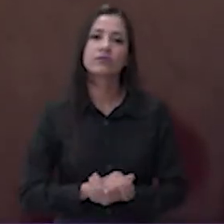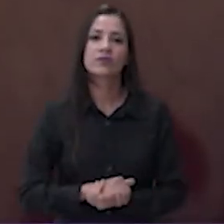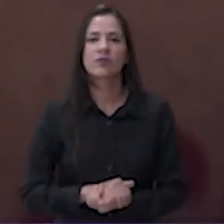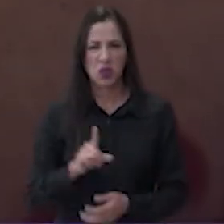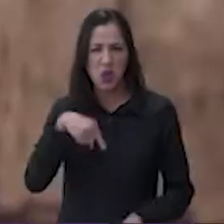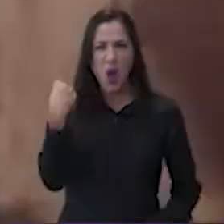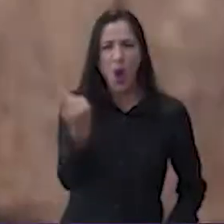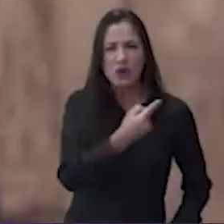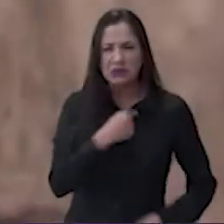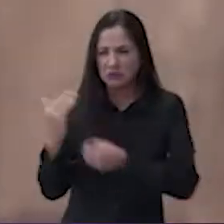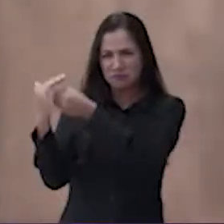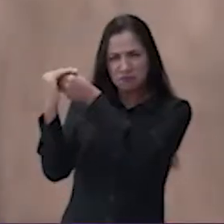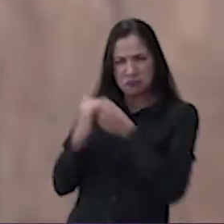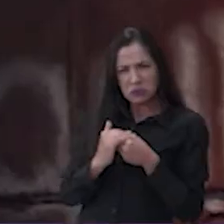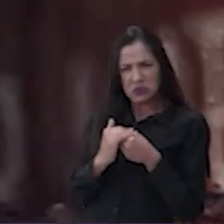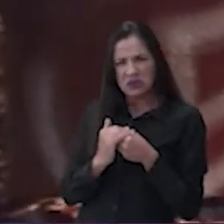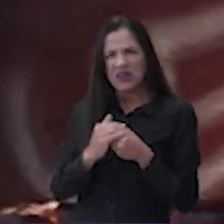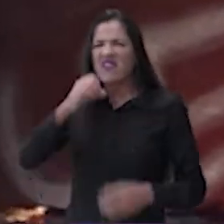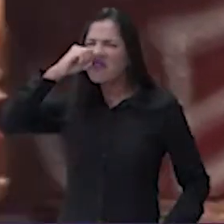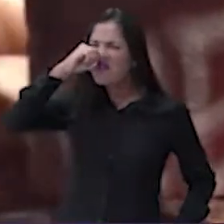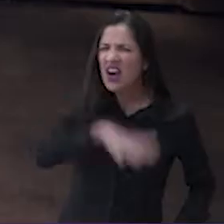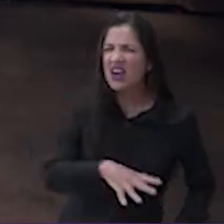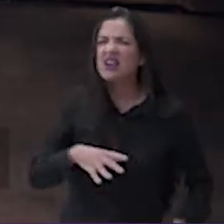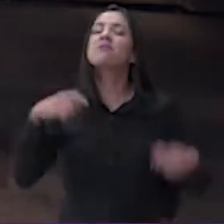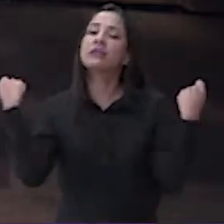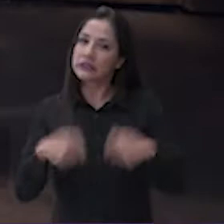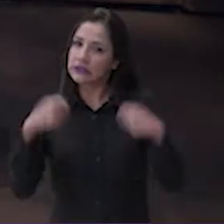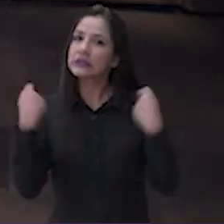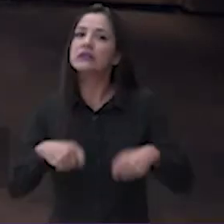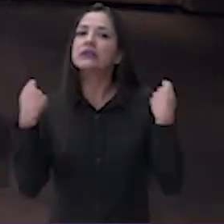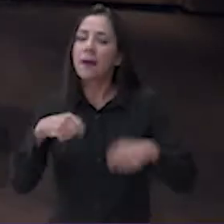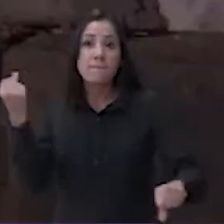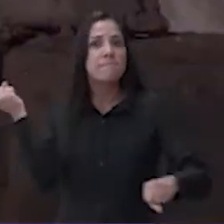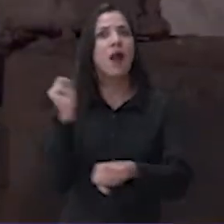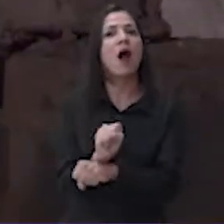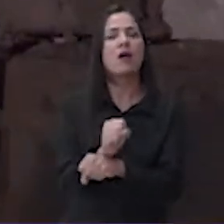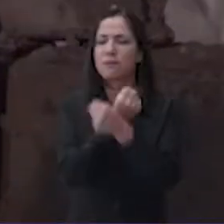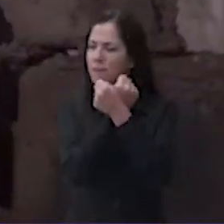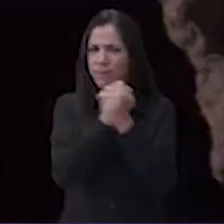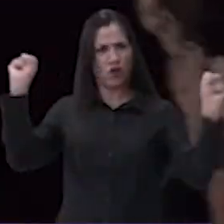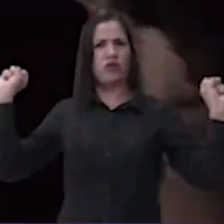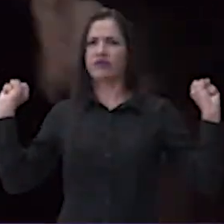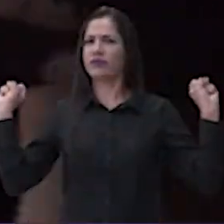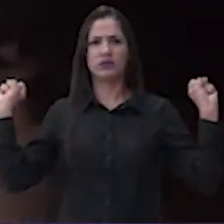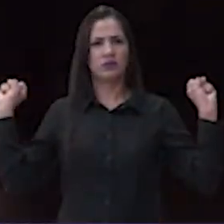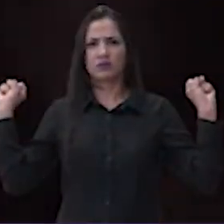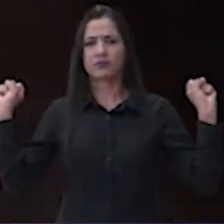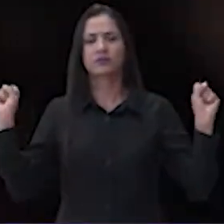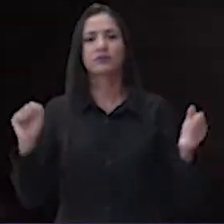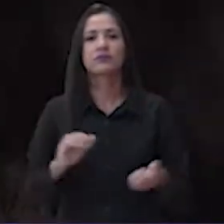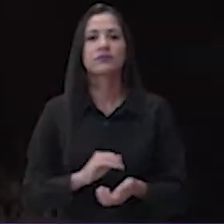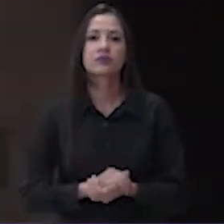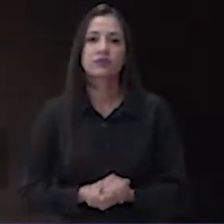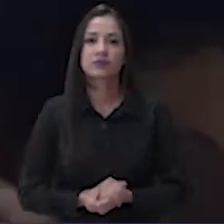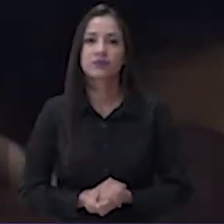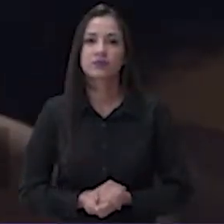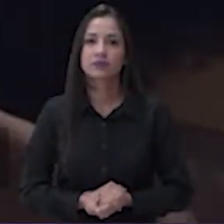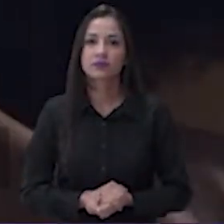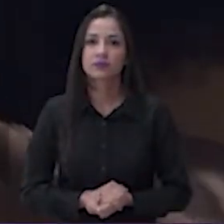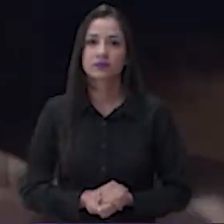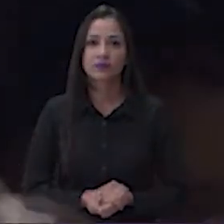Até quando seremos humilhadas e agredidas? É preciso dar um basta e romper com o muro da ignorância e da